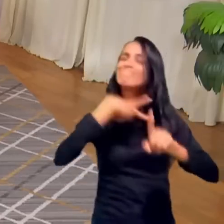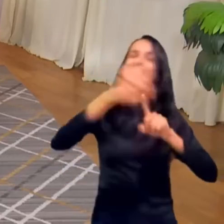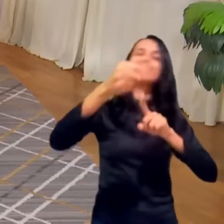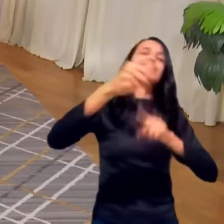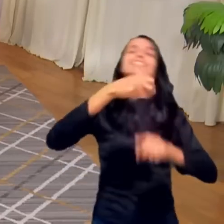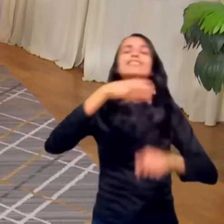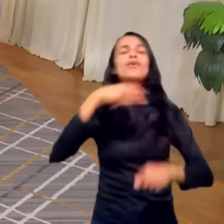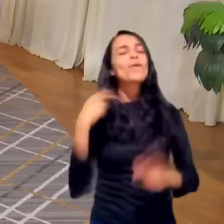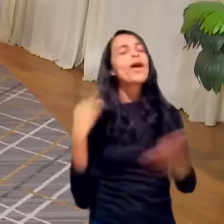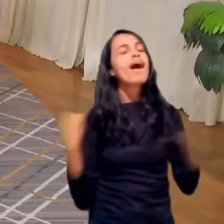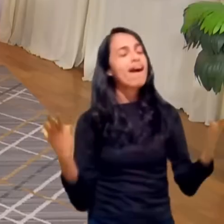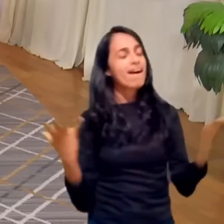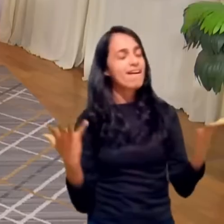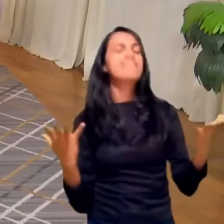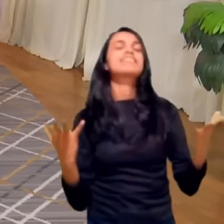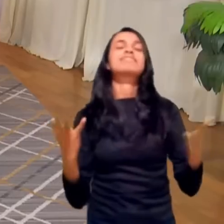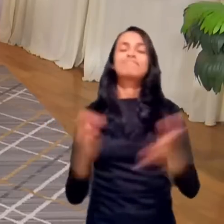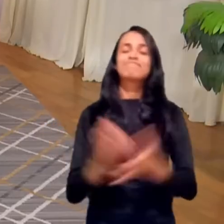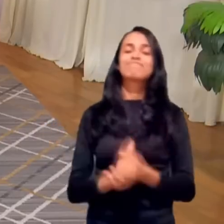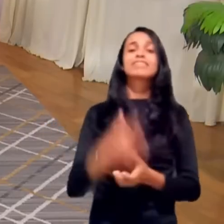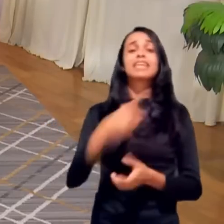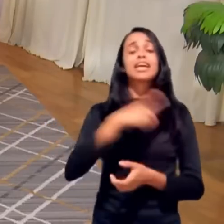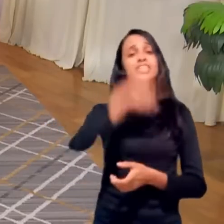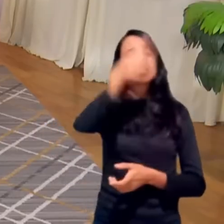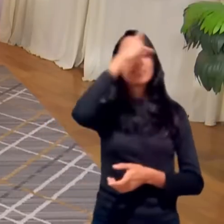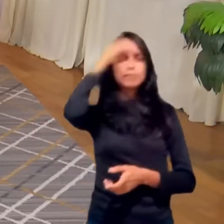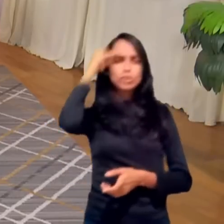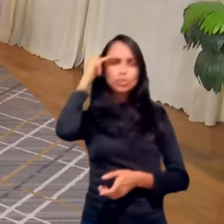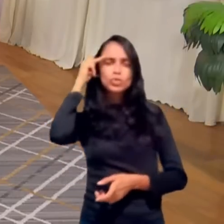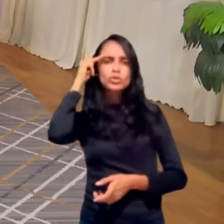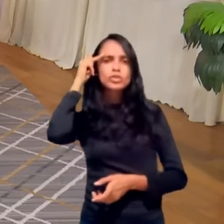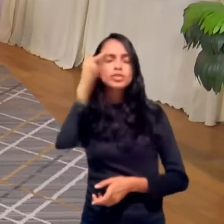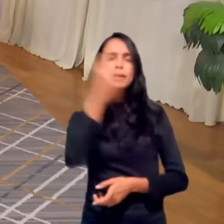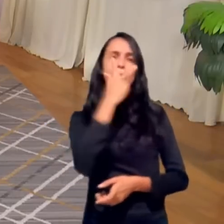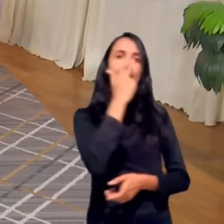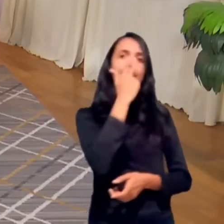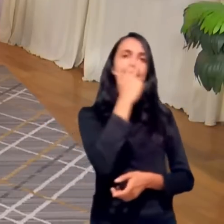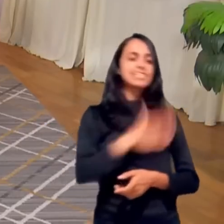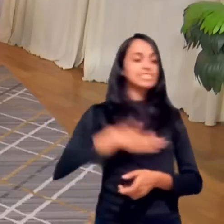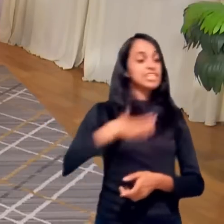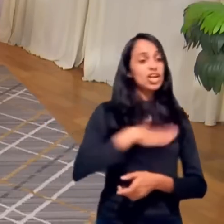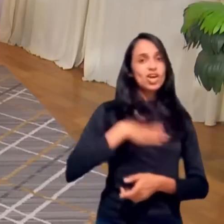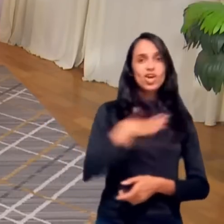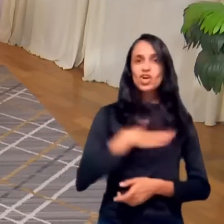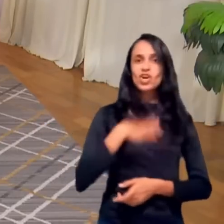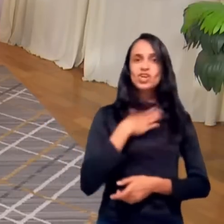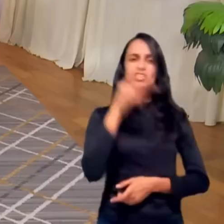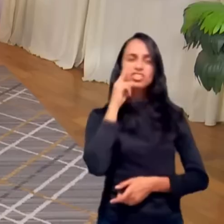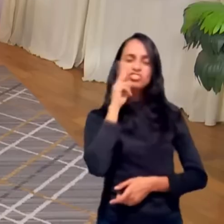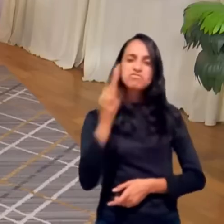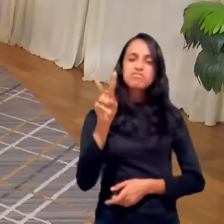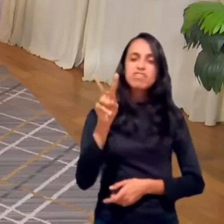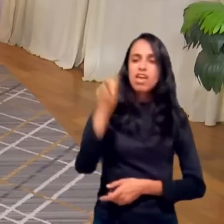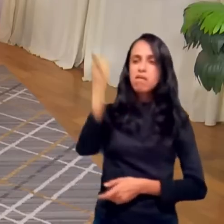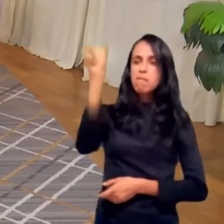se congratulam quando alguém cai. Alguns chegam até mesmo a